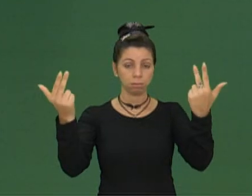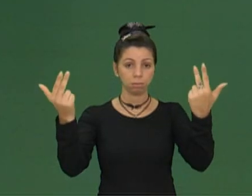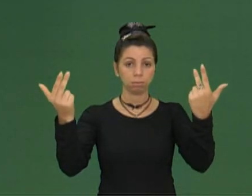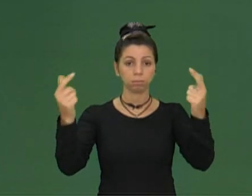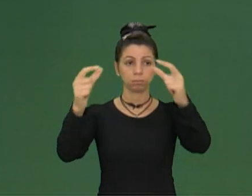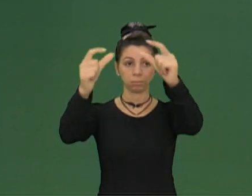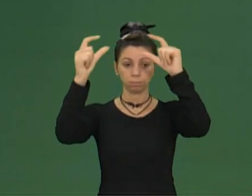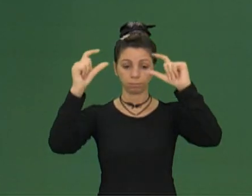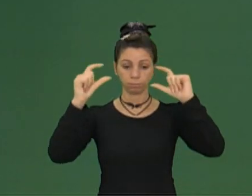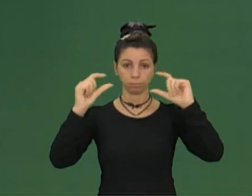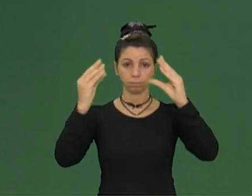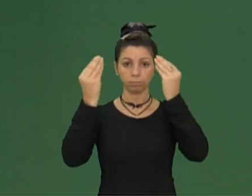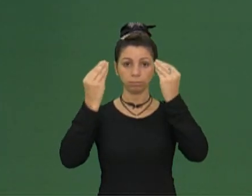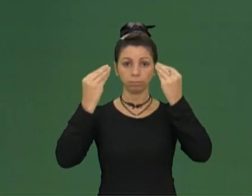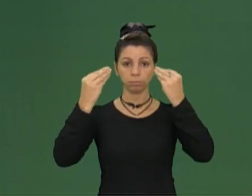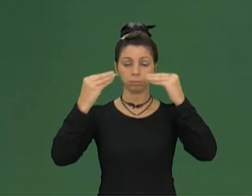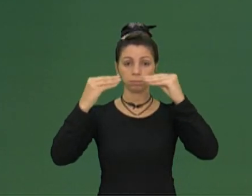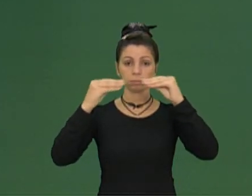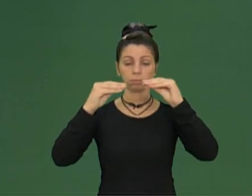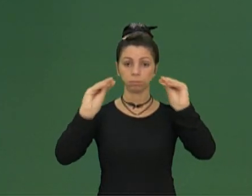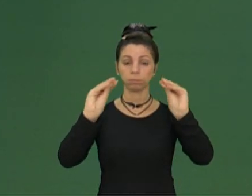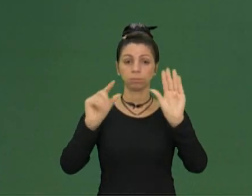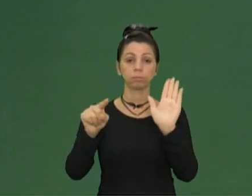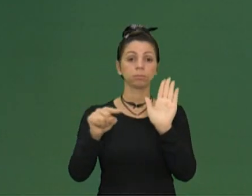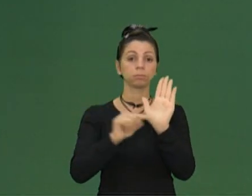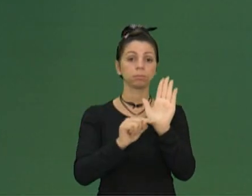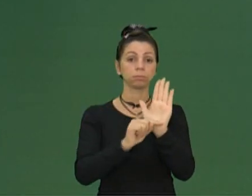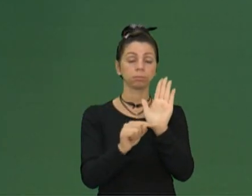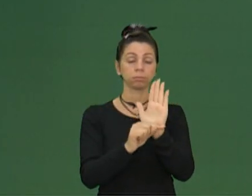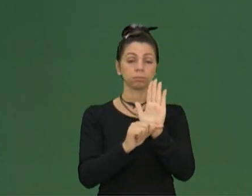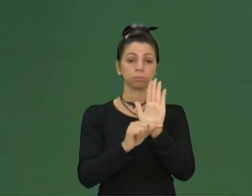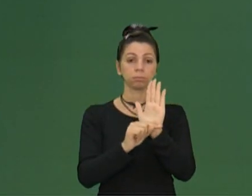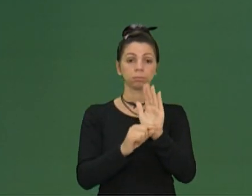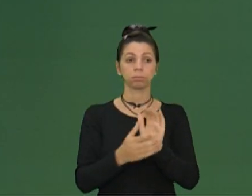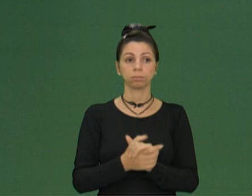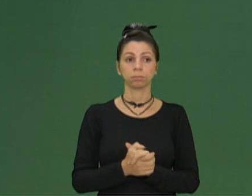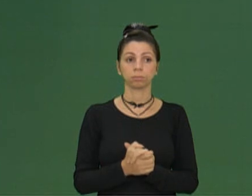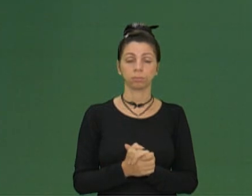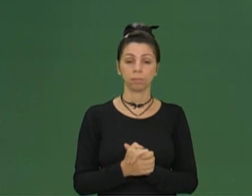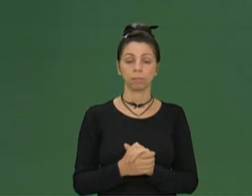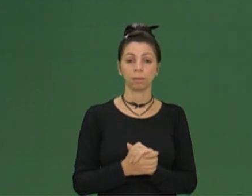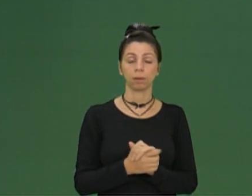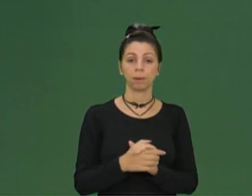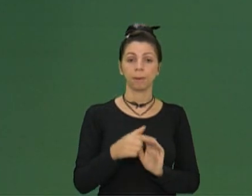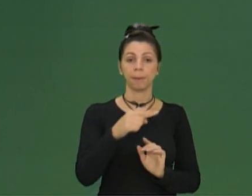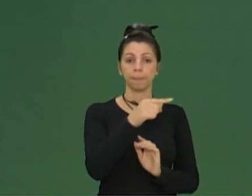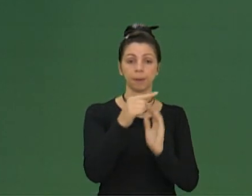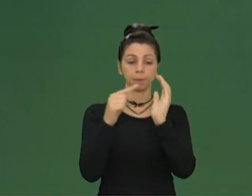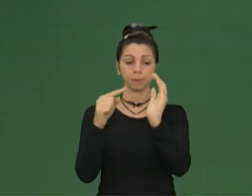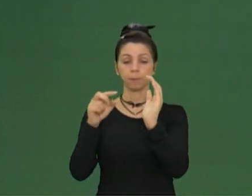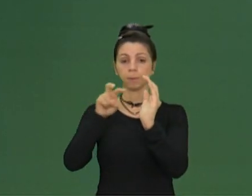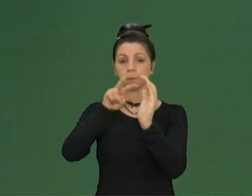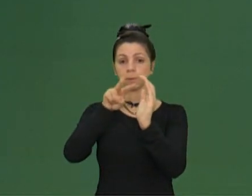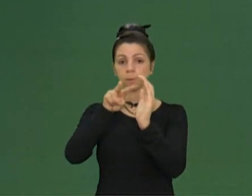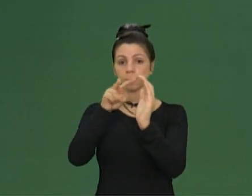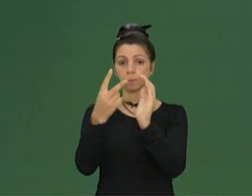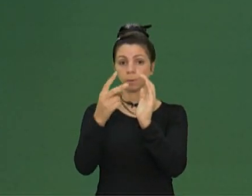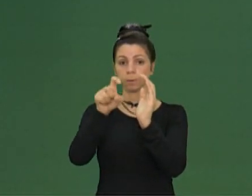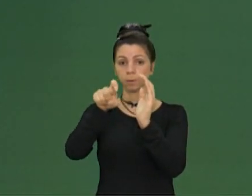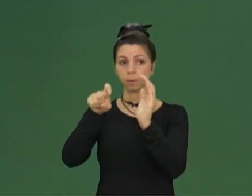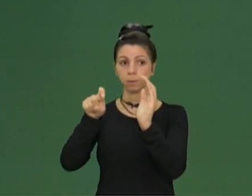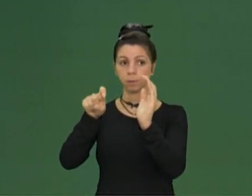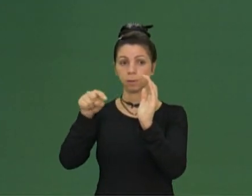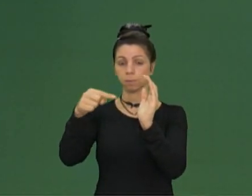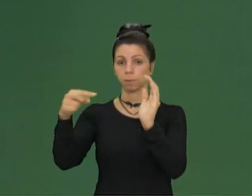mesma forma, mas agora com quem? Com o negativo. Então, menos 2x menos 2. Menos com mais menos, menos com menos